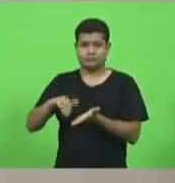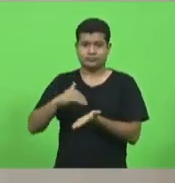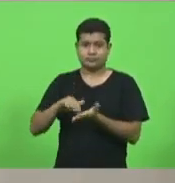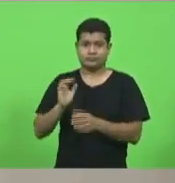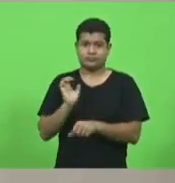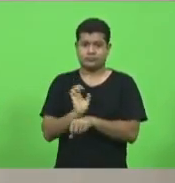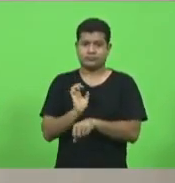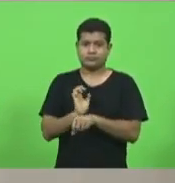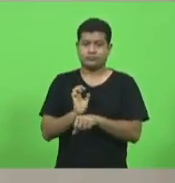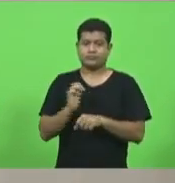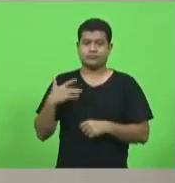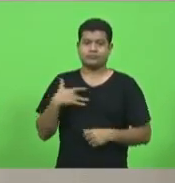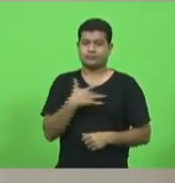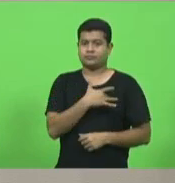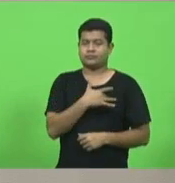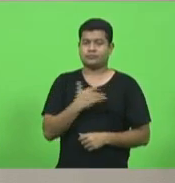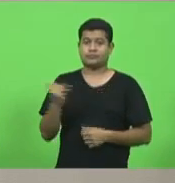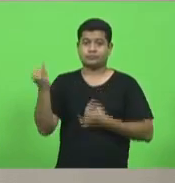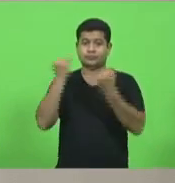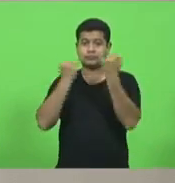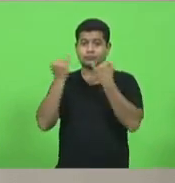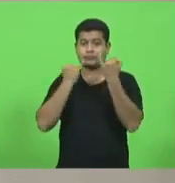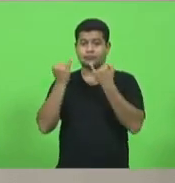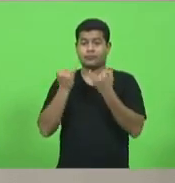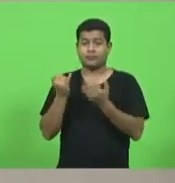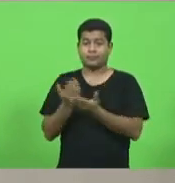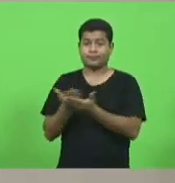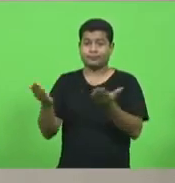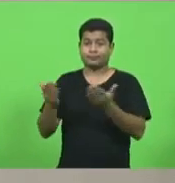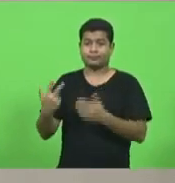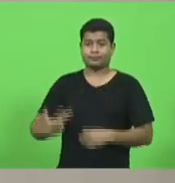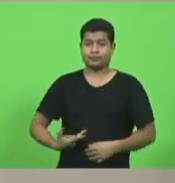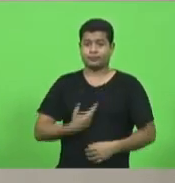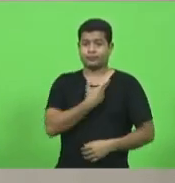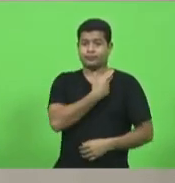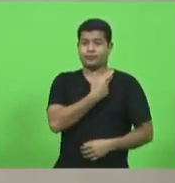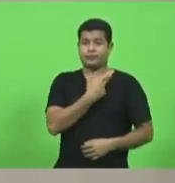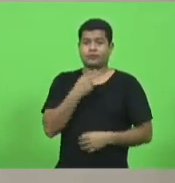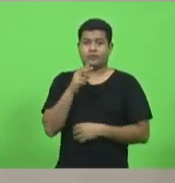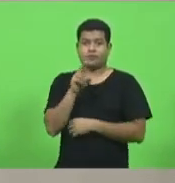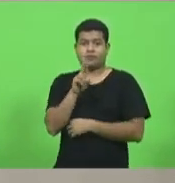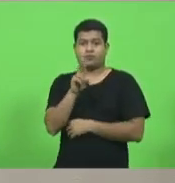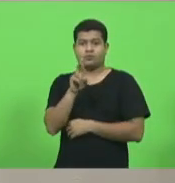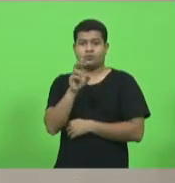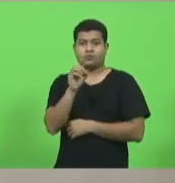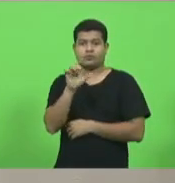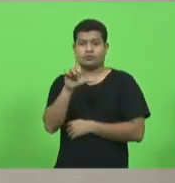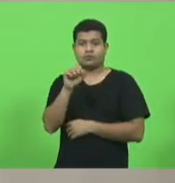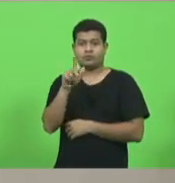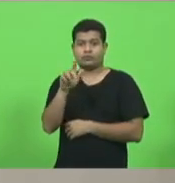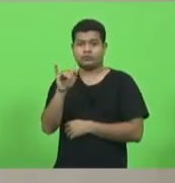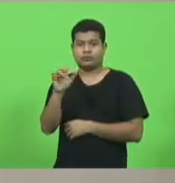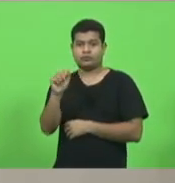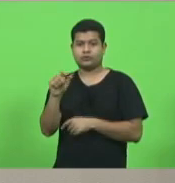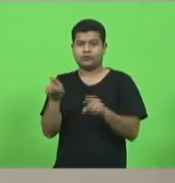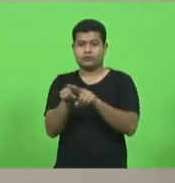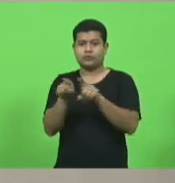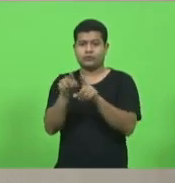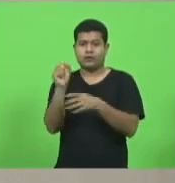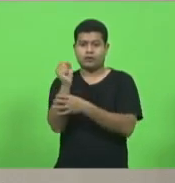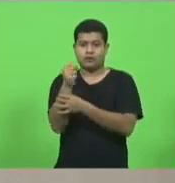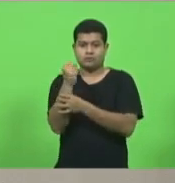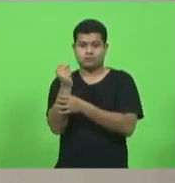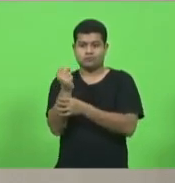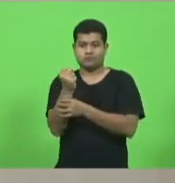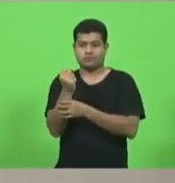secretário de Estado da Saúde informações acerca das cirurgias de urologia e ortopedia que seriam realizadas no Hospital Governador